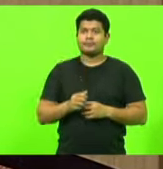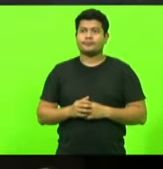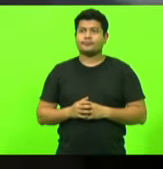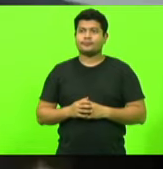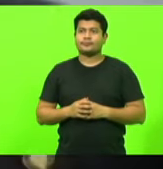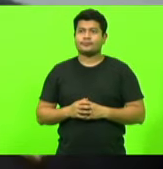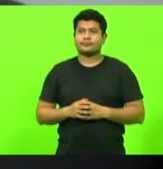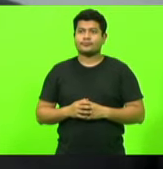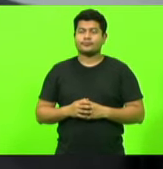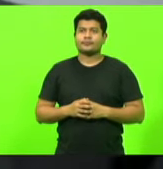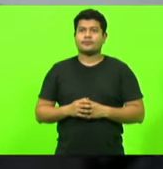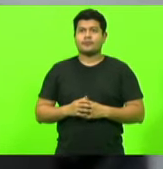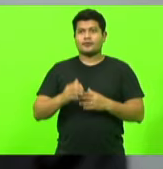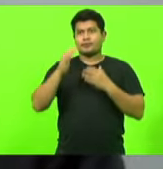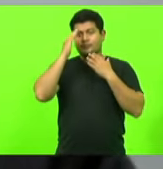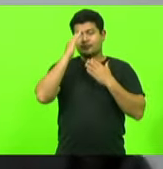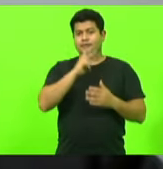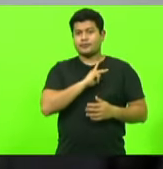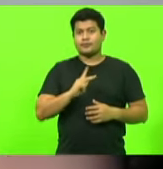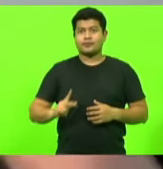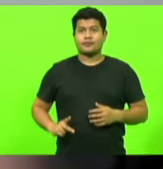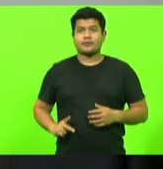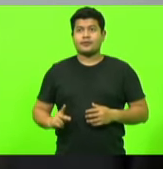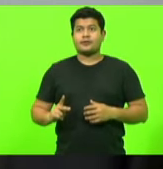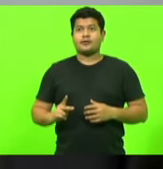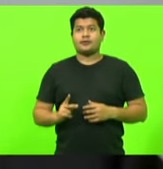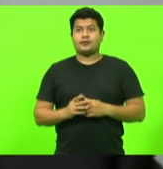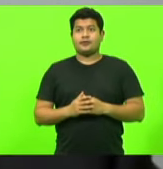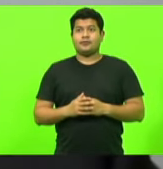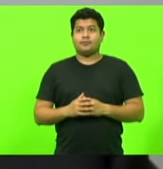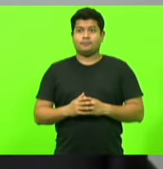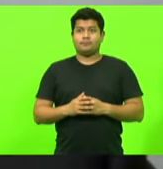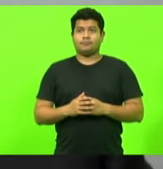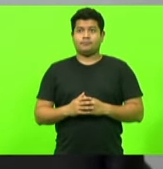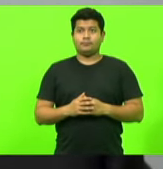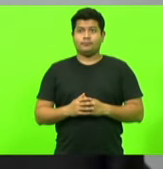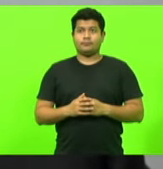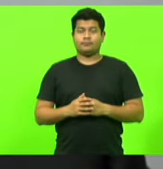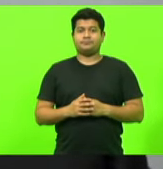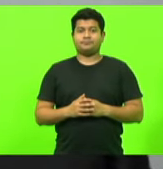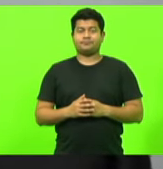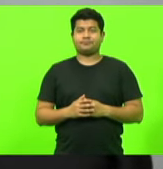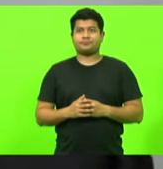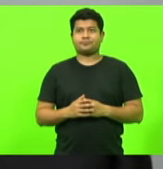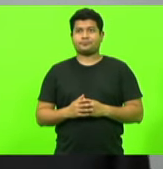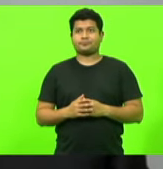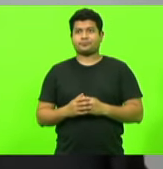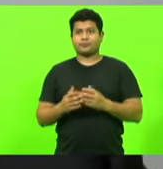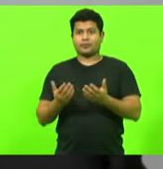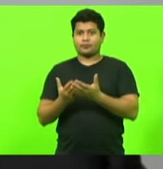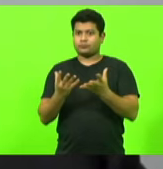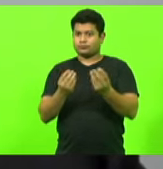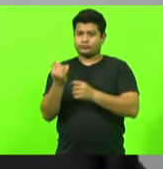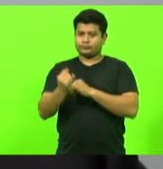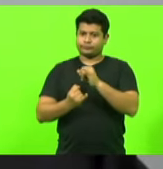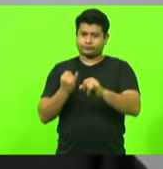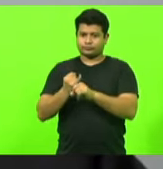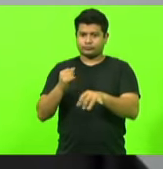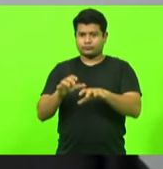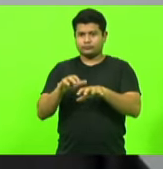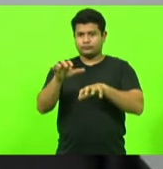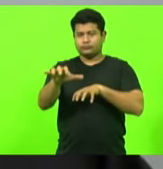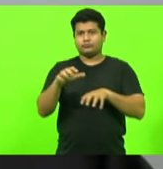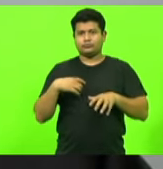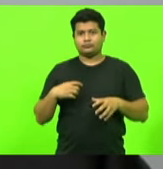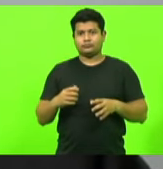Muito obrigado, presidente. Estava achando aqui os inúmeros colegas que estão também de forma online. Meu cumprimento especial à Vossa